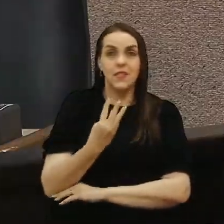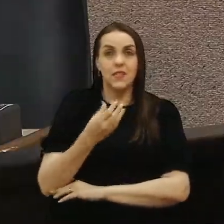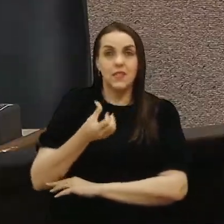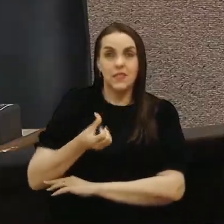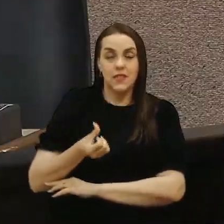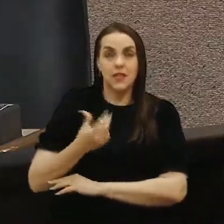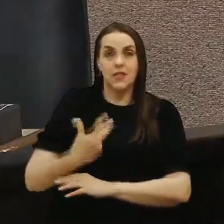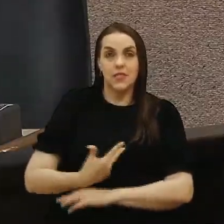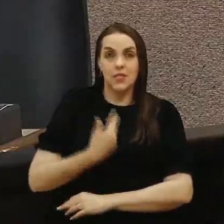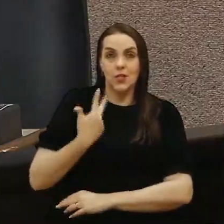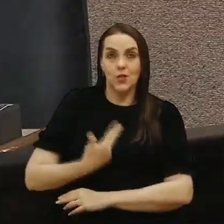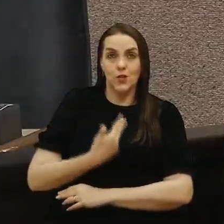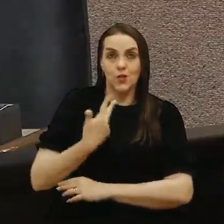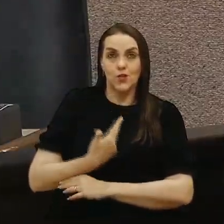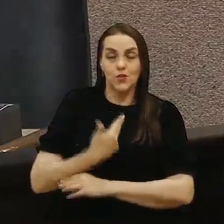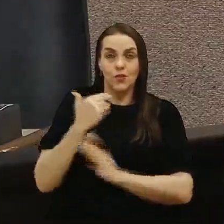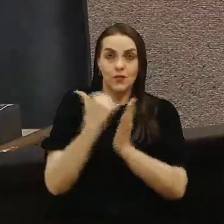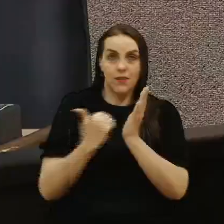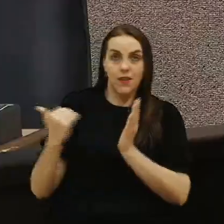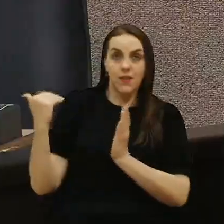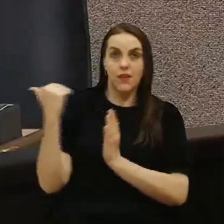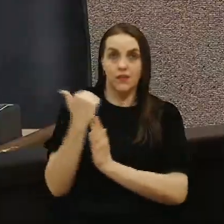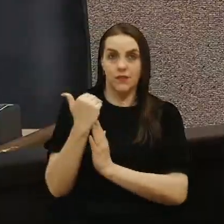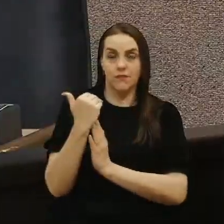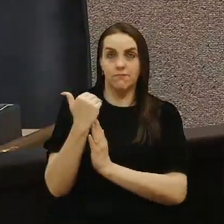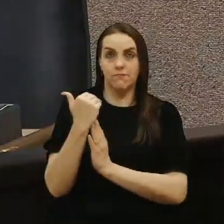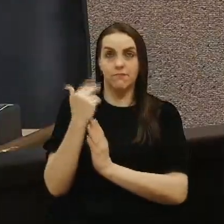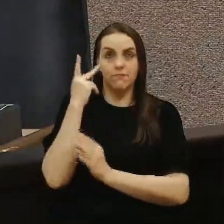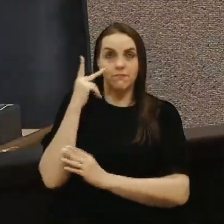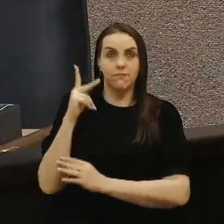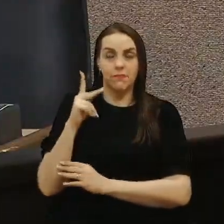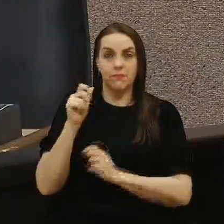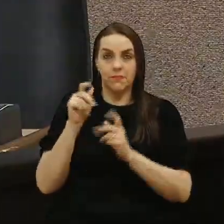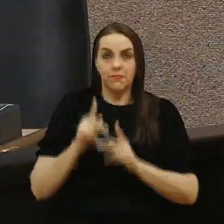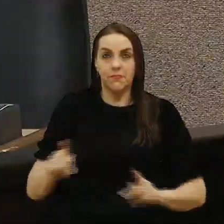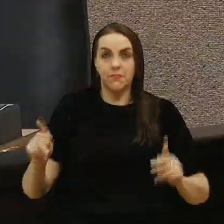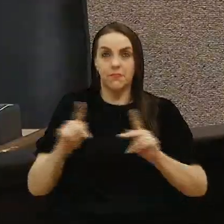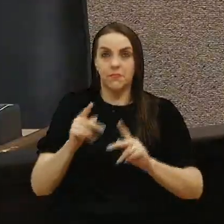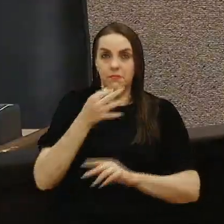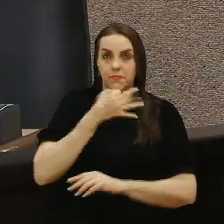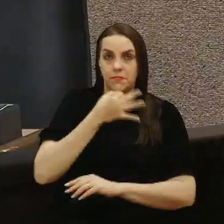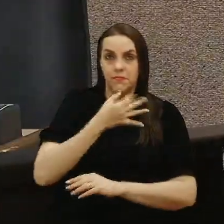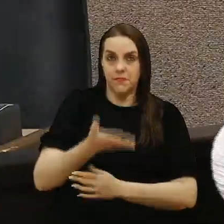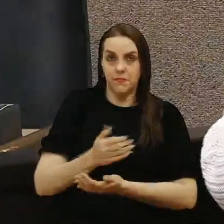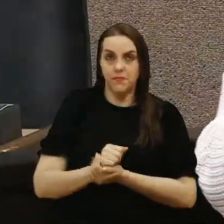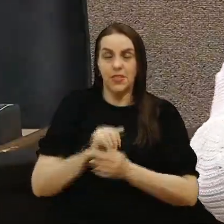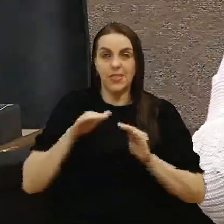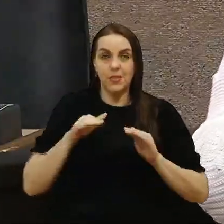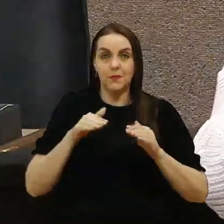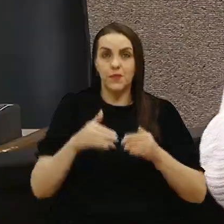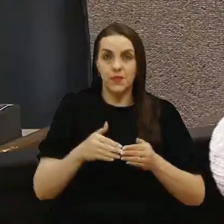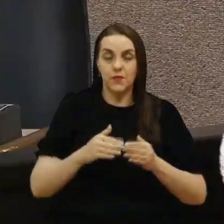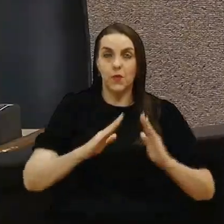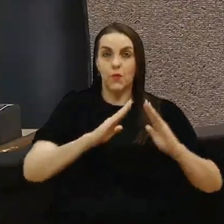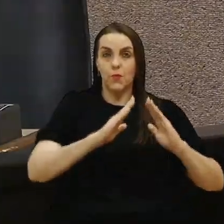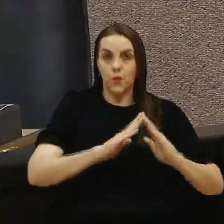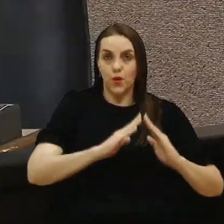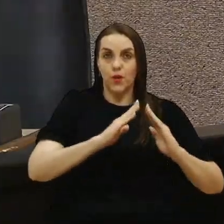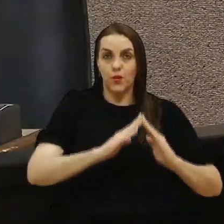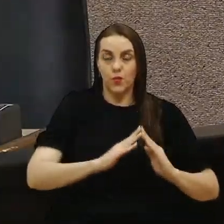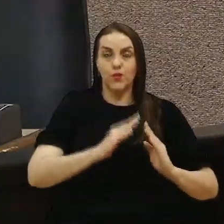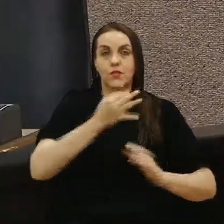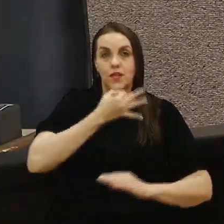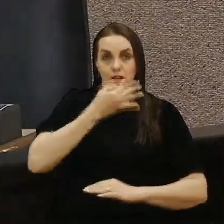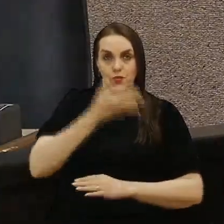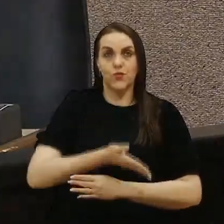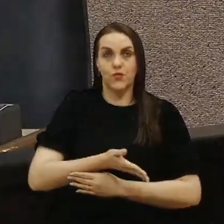636 cirurgias extra para o público de Caxias do Sul, específico para moradores de Caxias